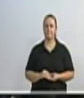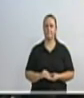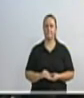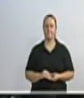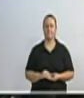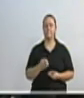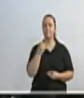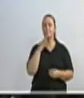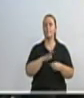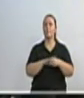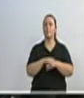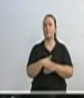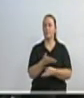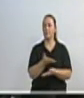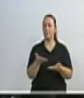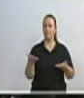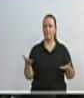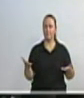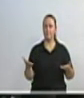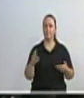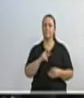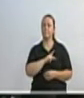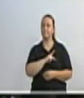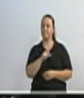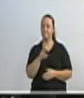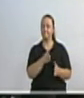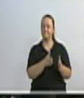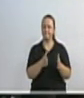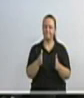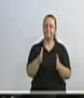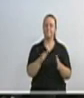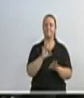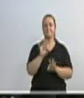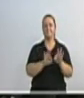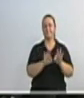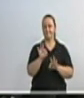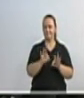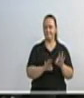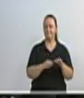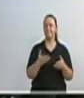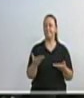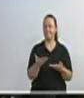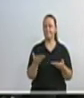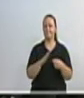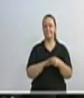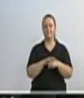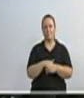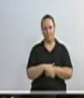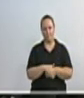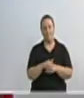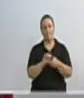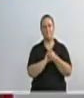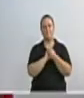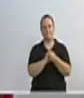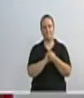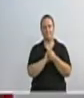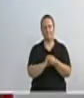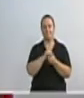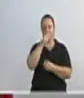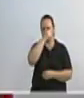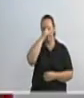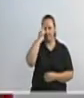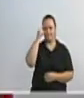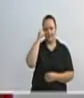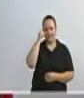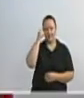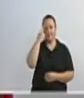Boa noite a todos. Boa noite, presidente, que conduz aqui os trabalhos também. Quero cumprimentar o vereador Marcos da Rosa,